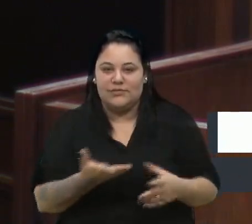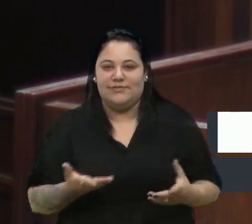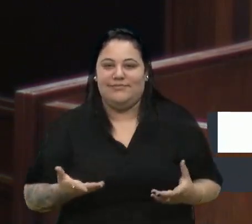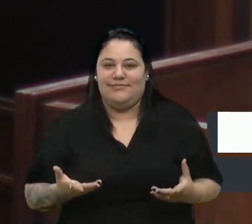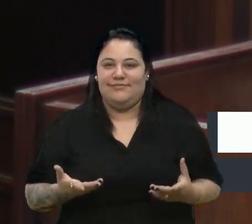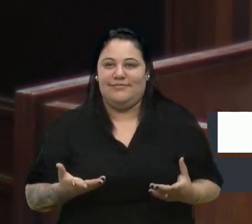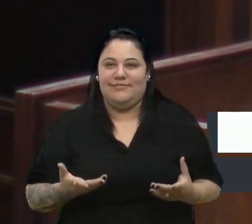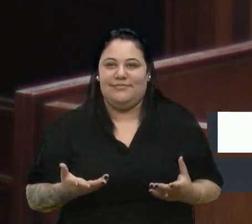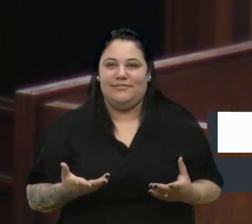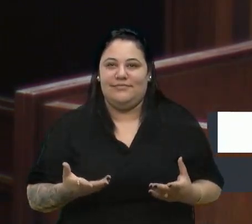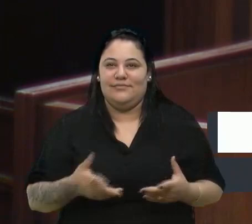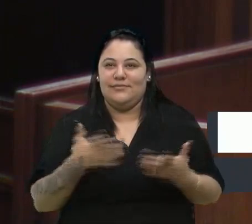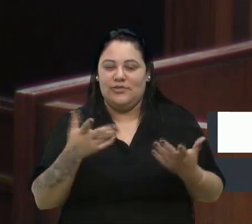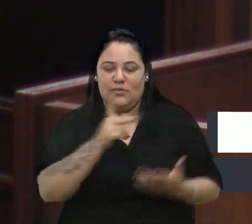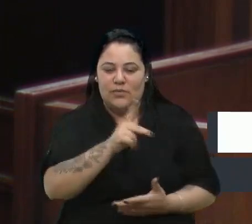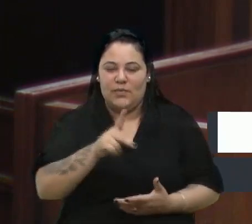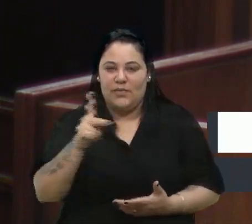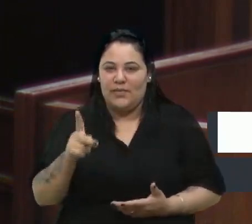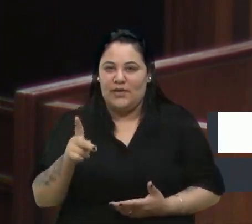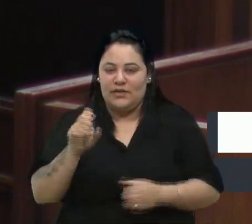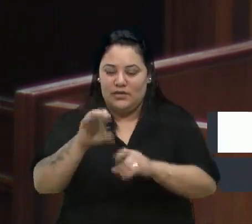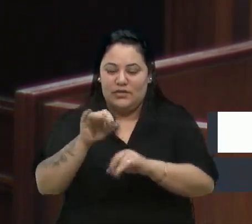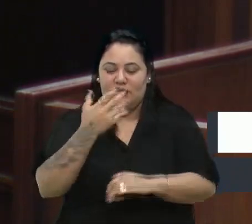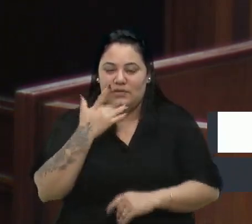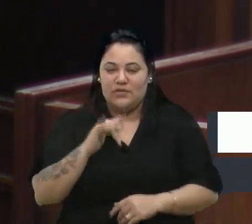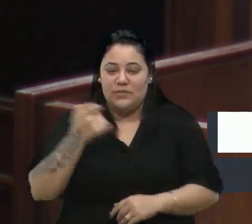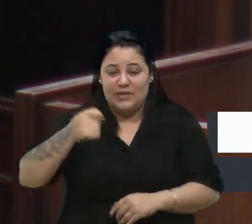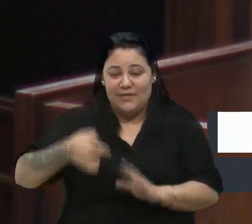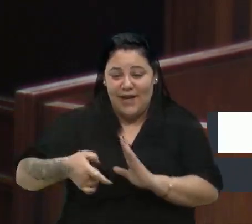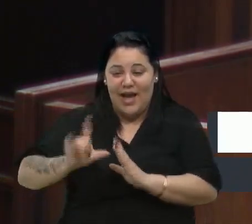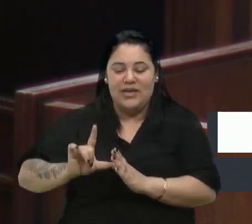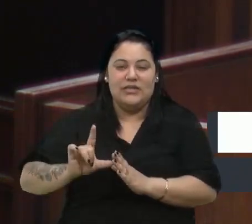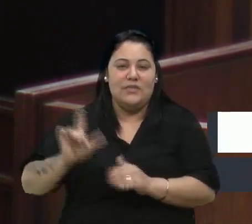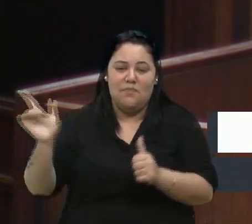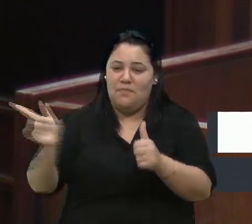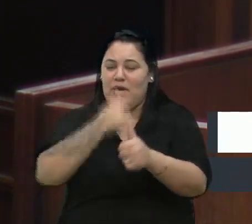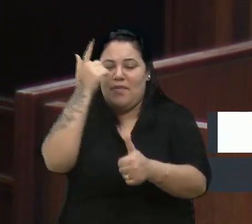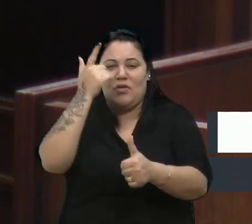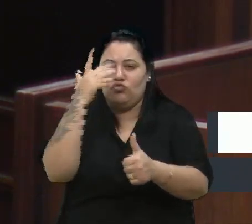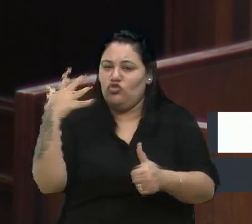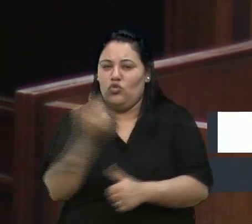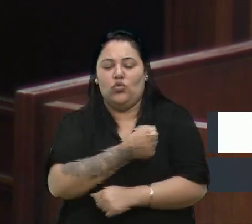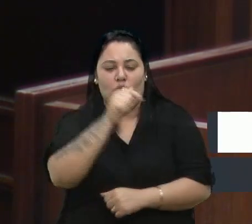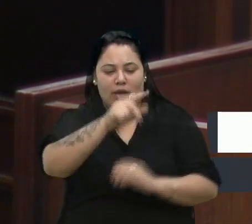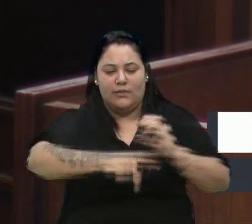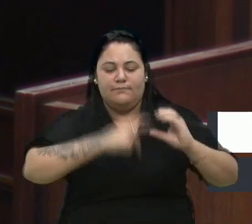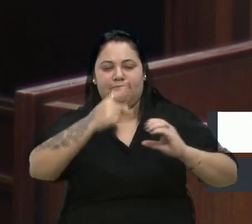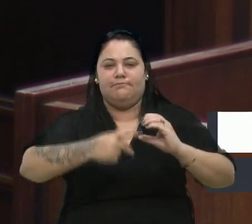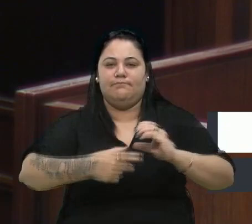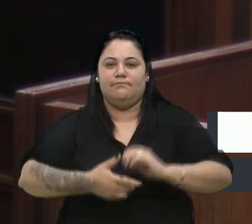Então a saída da PPP da educação infantil deveria ter vindo antes de tudo nessa casa.